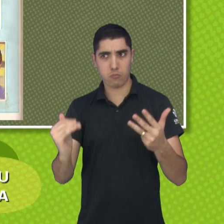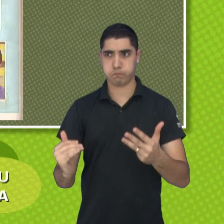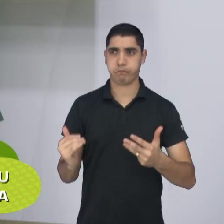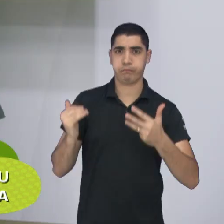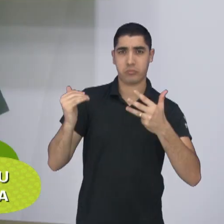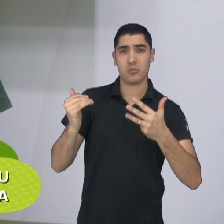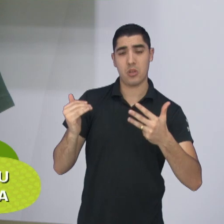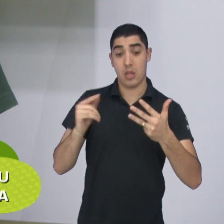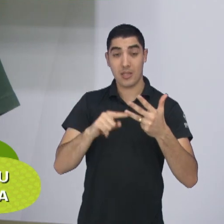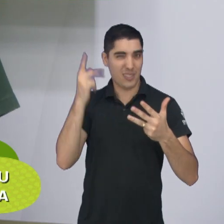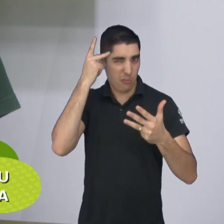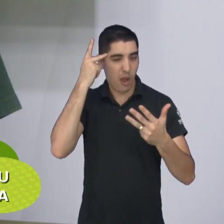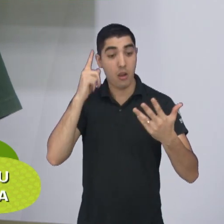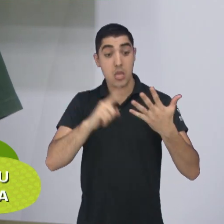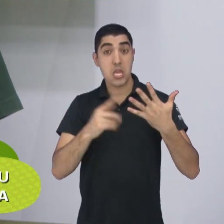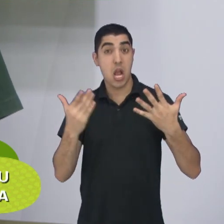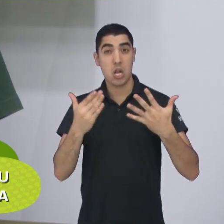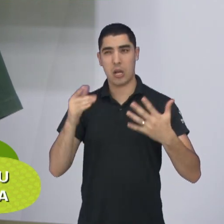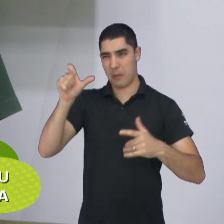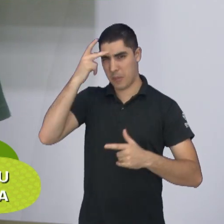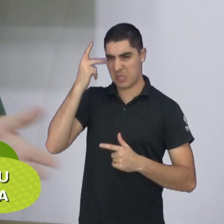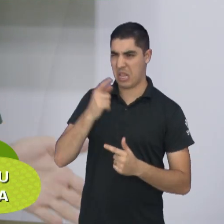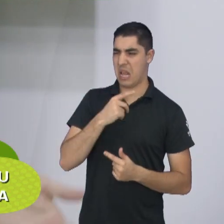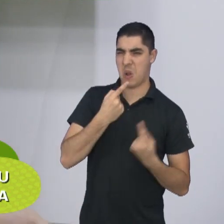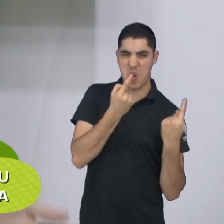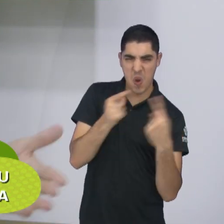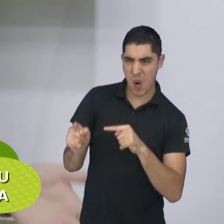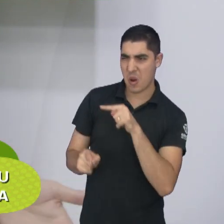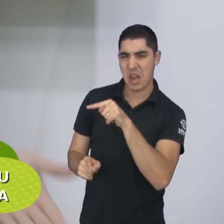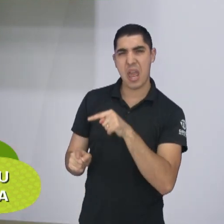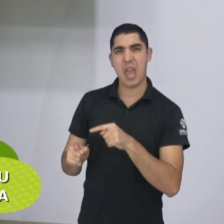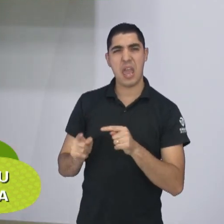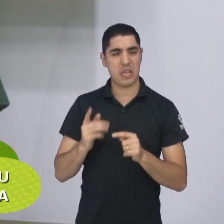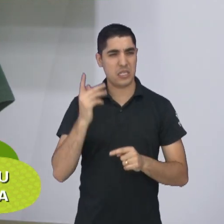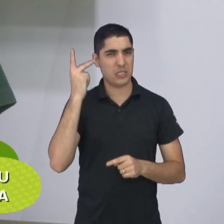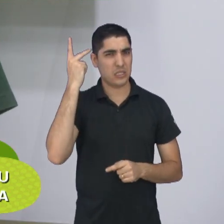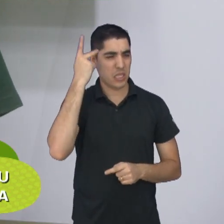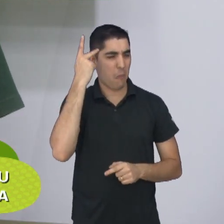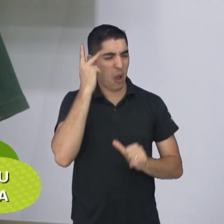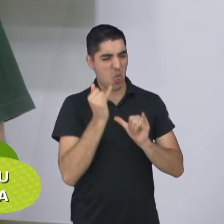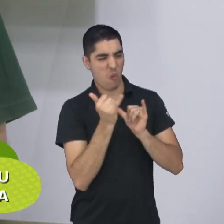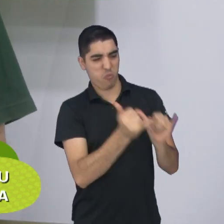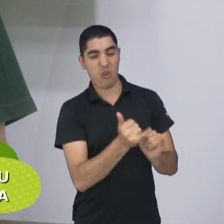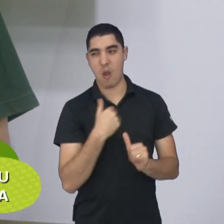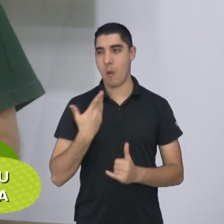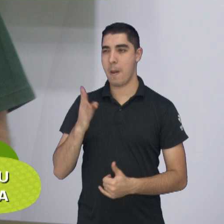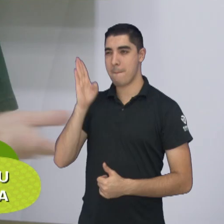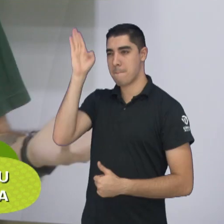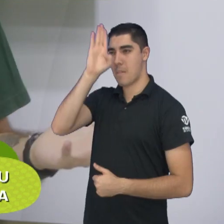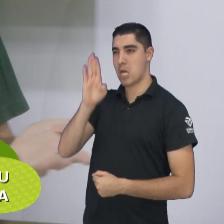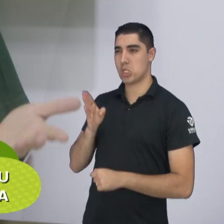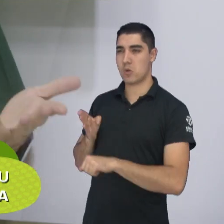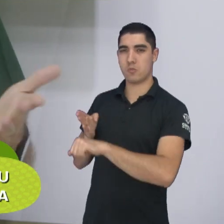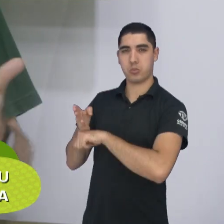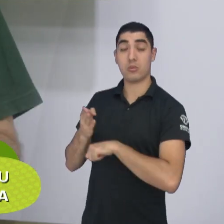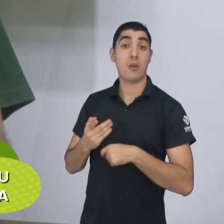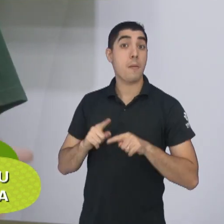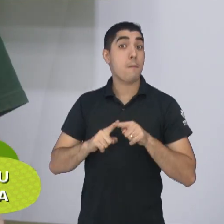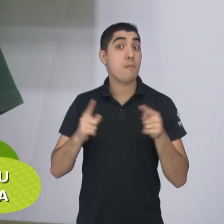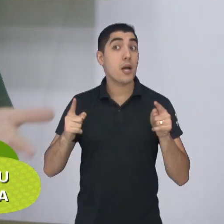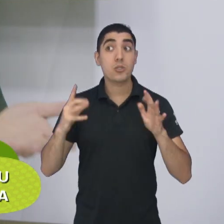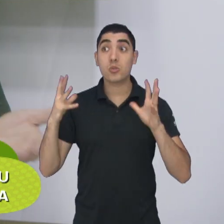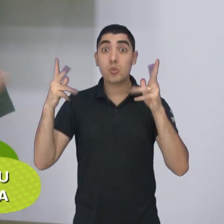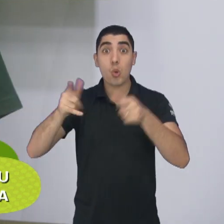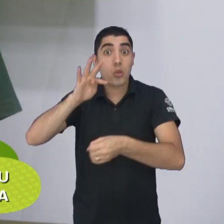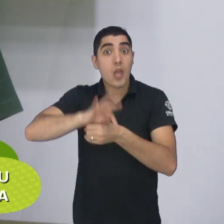criticou o Dorival por ter aceitado a seleção brasileira, ou, na verdade, deixado o São Paulo para aceitar a seleção brasileira, mas que técnico que não